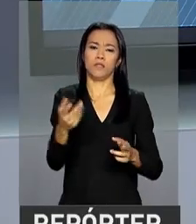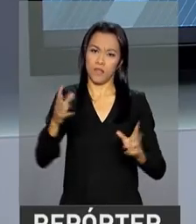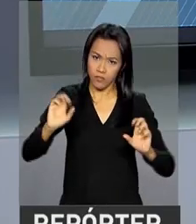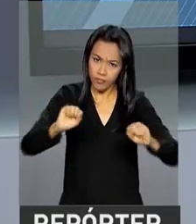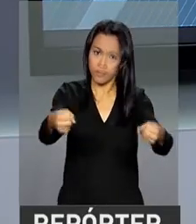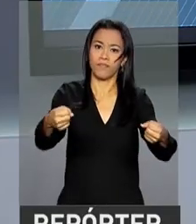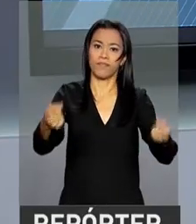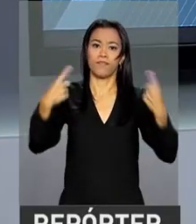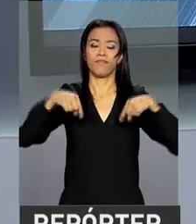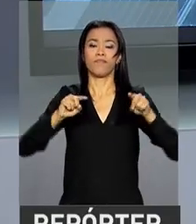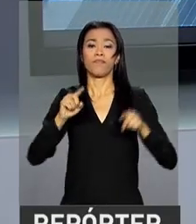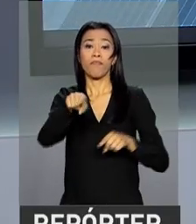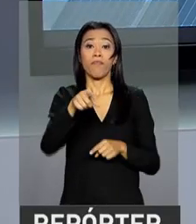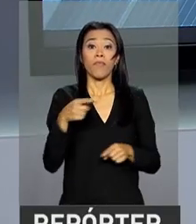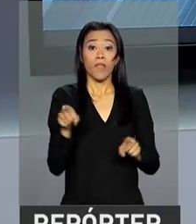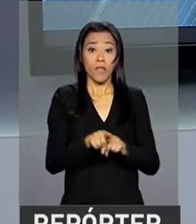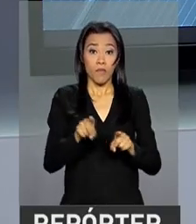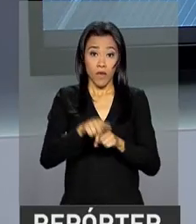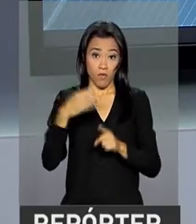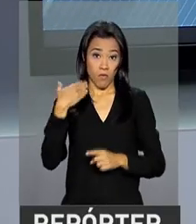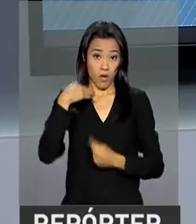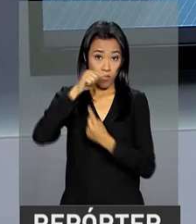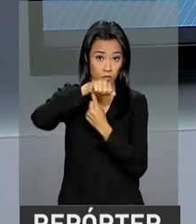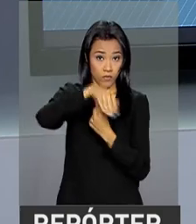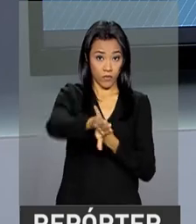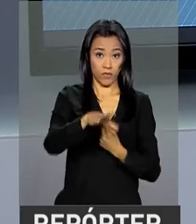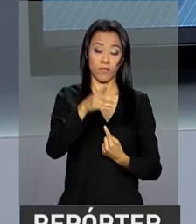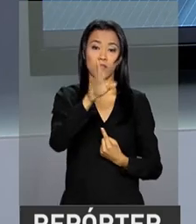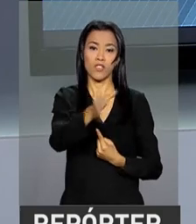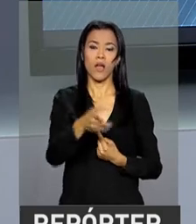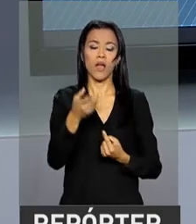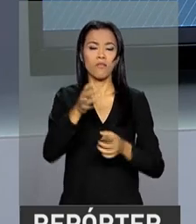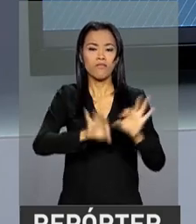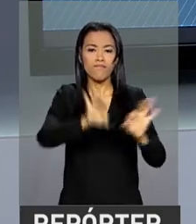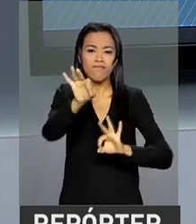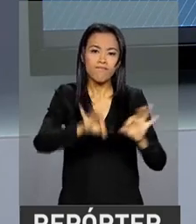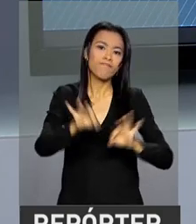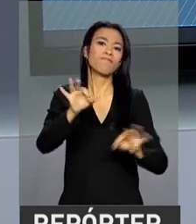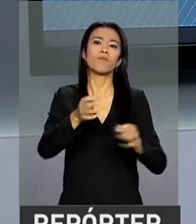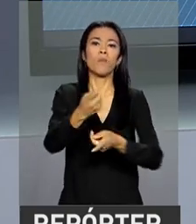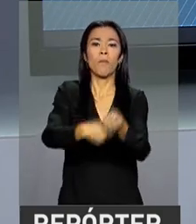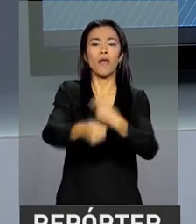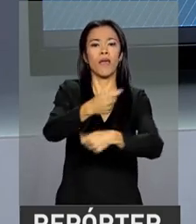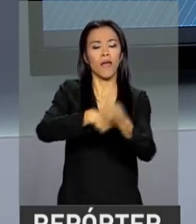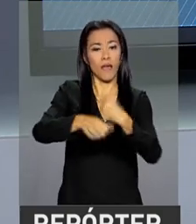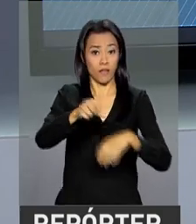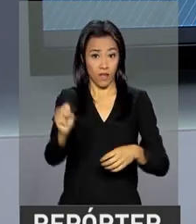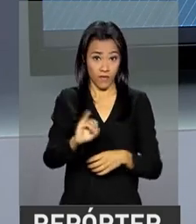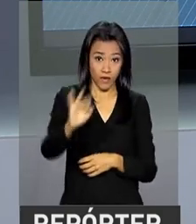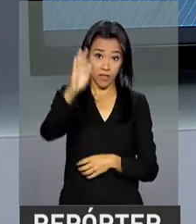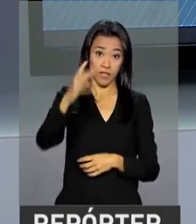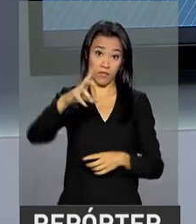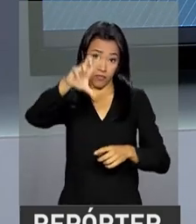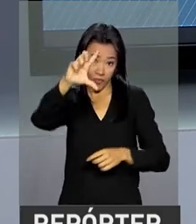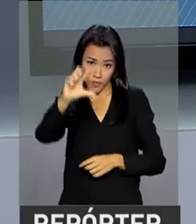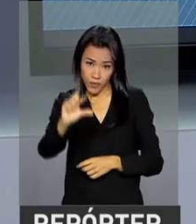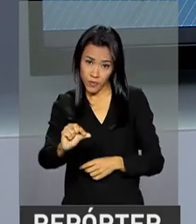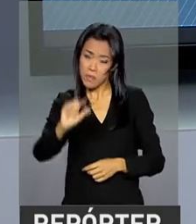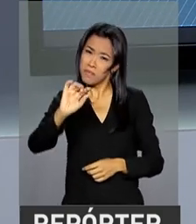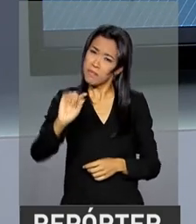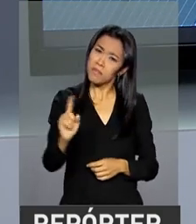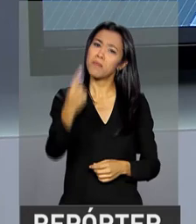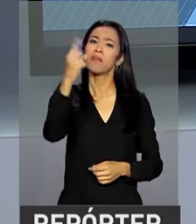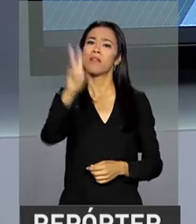central divulgou há pouco o boletim focus com as projeções do mercado financeiro a expectativa de inflação caiu pela primeira vez abaixo